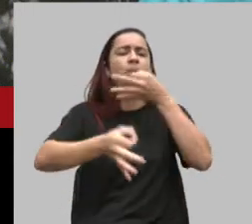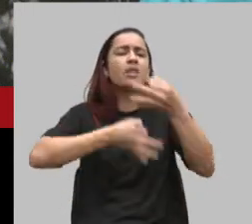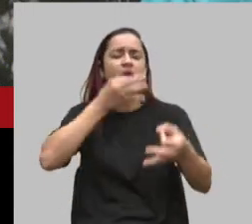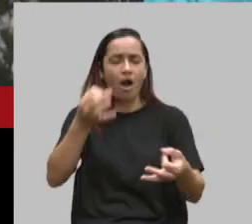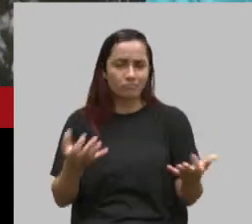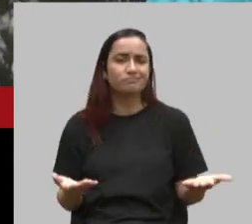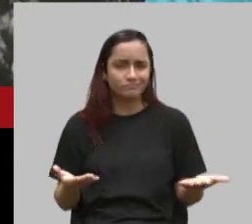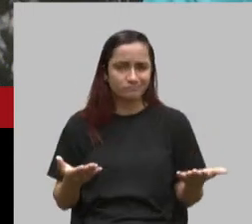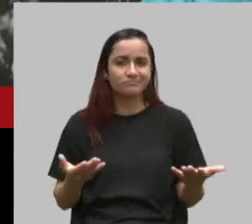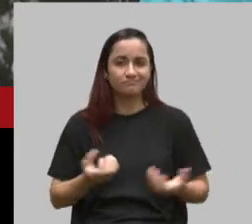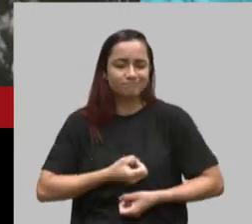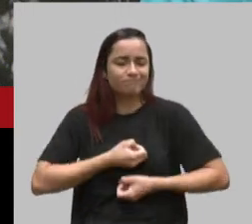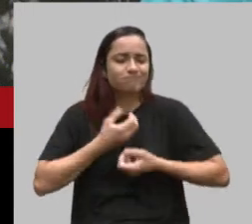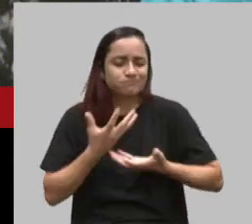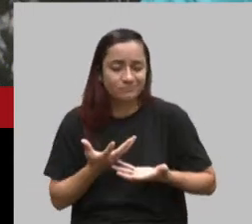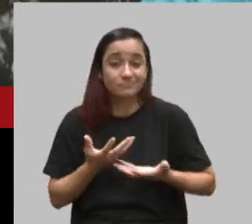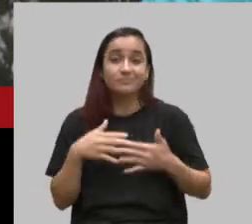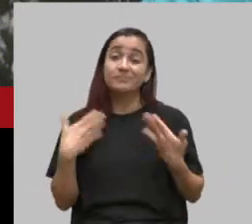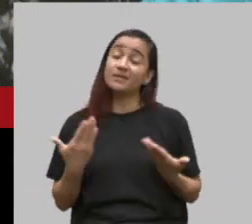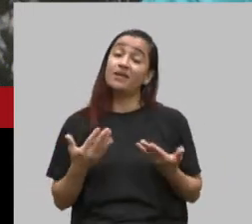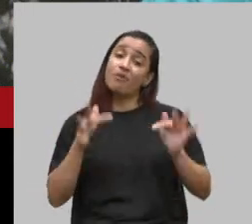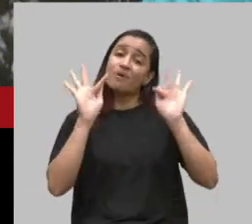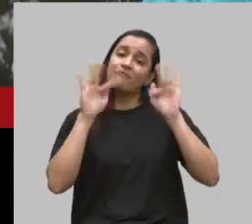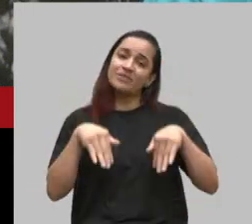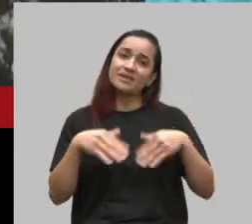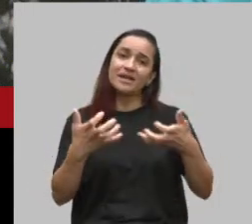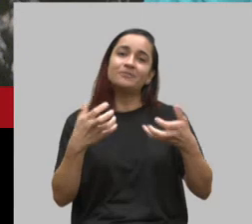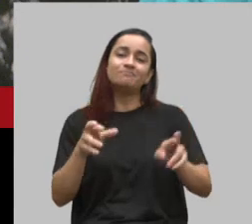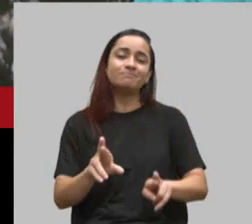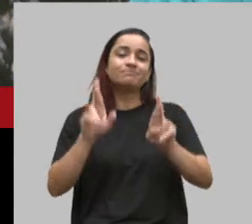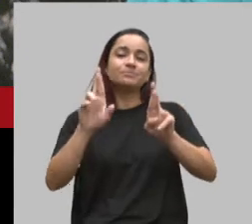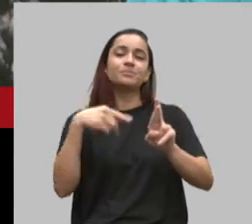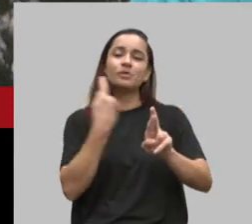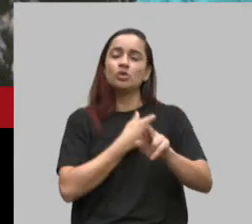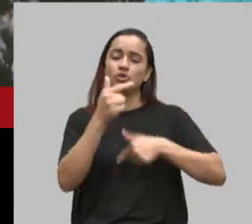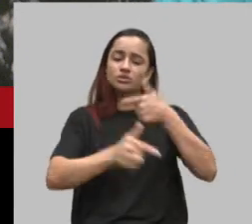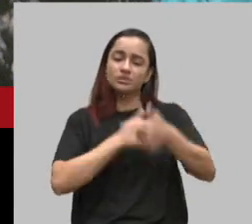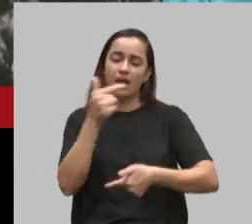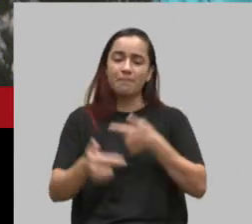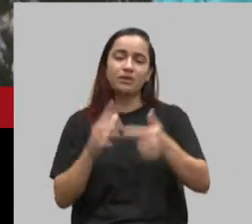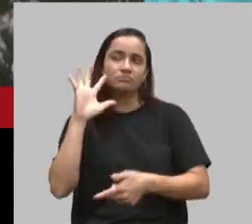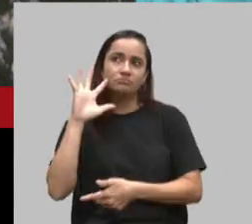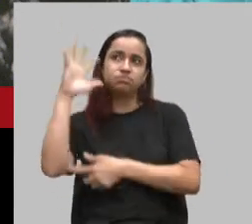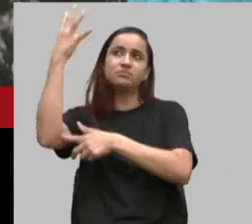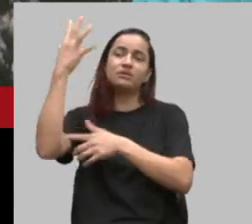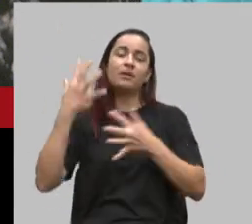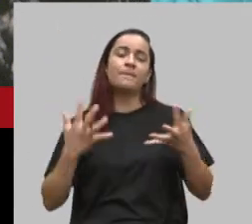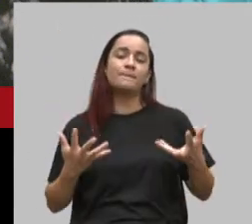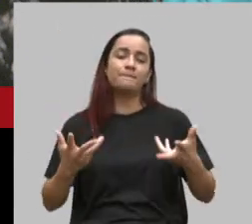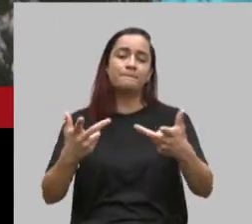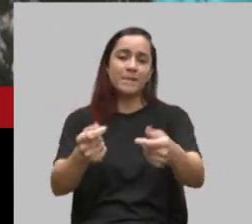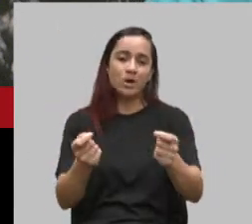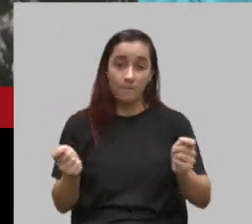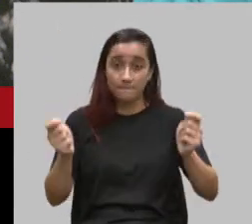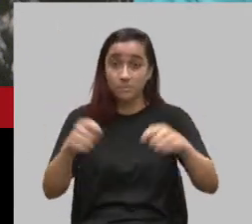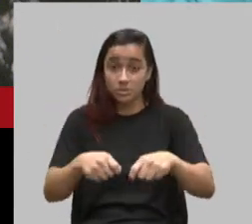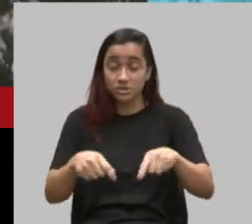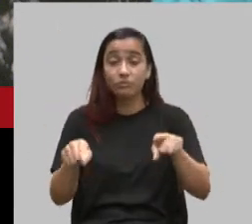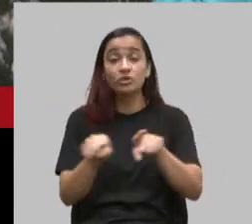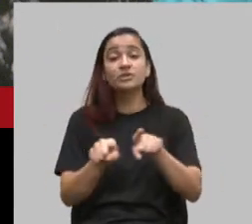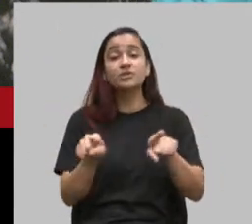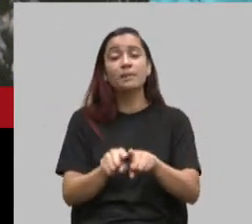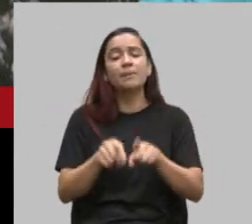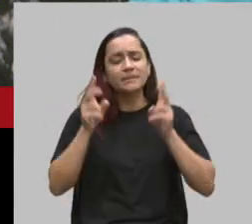Eh para finalizar eu desejo que o nosso trabalho seja realizado da melhor forma possível e que possamos sempre